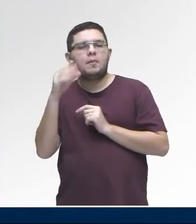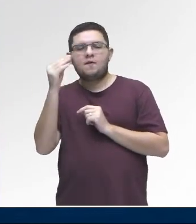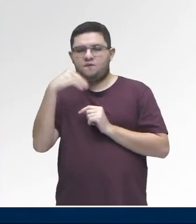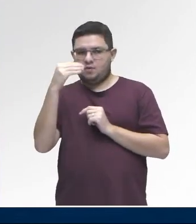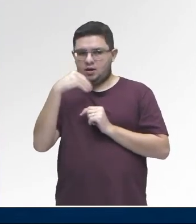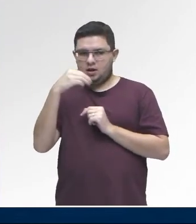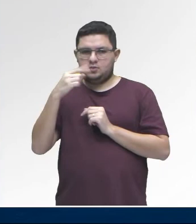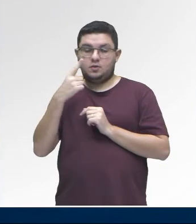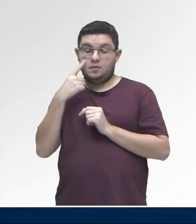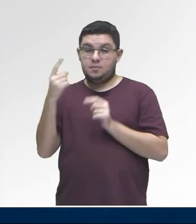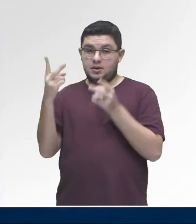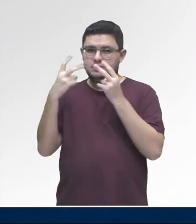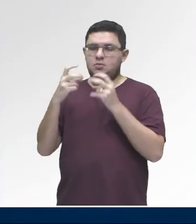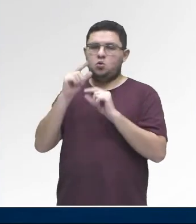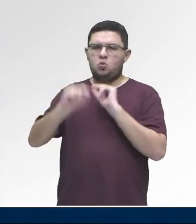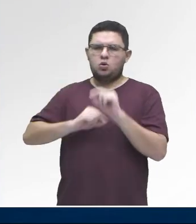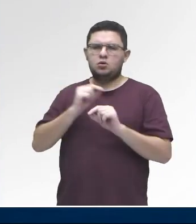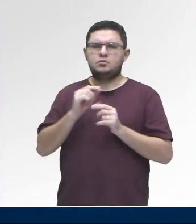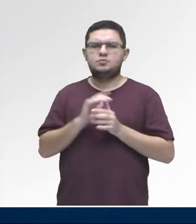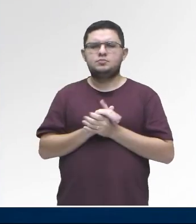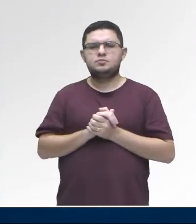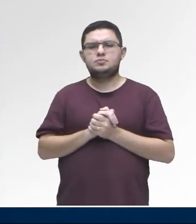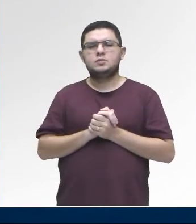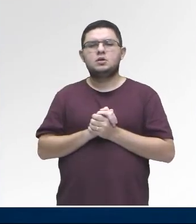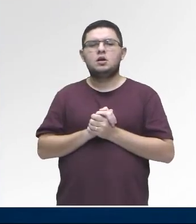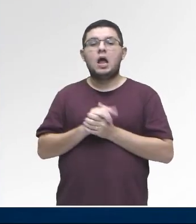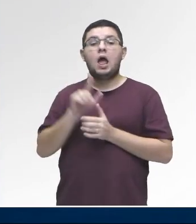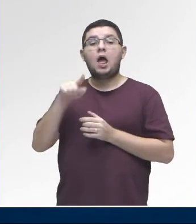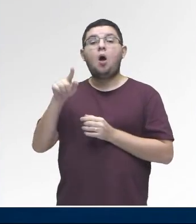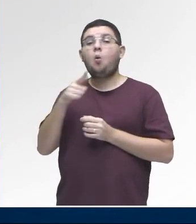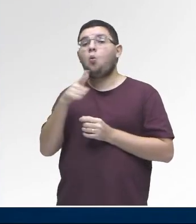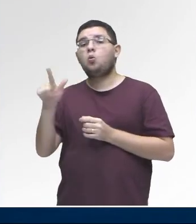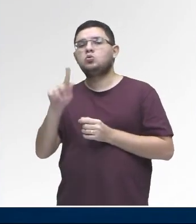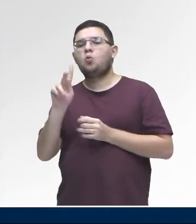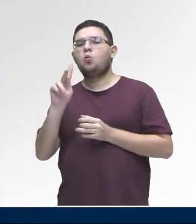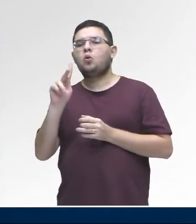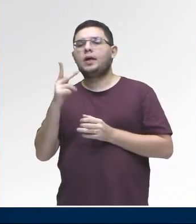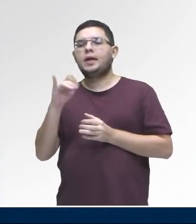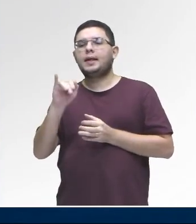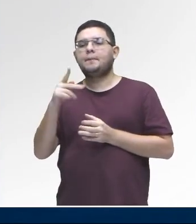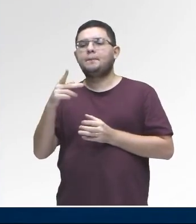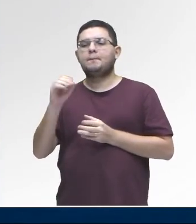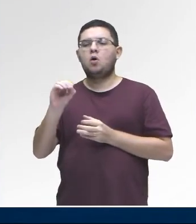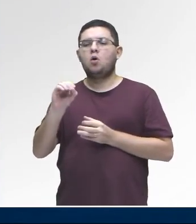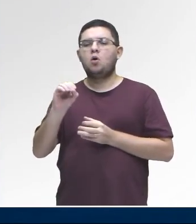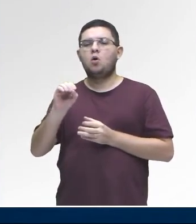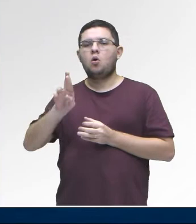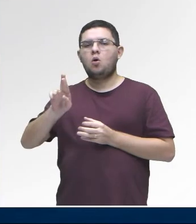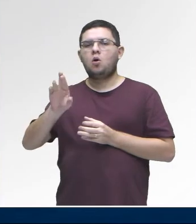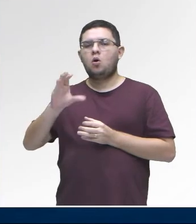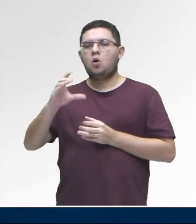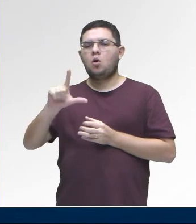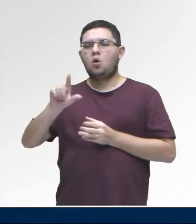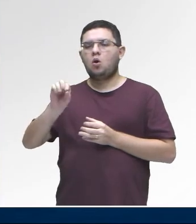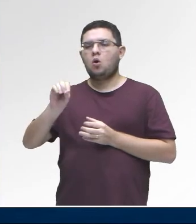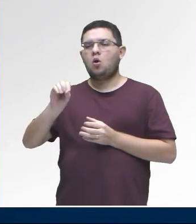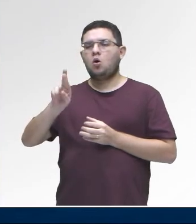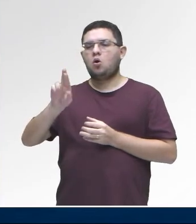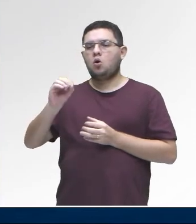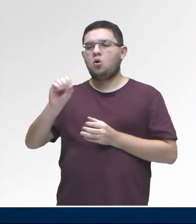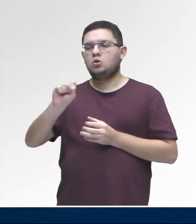vai perceber que o ácido hiporcloroso é o ácido fraco, porque a sua constante